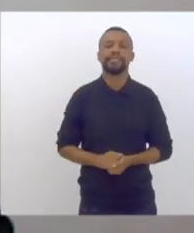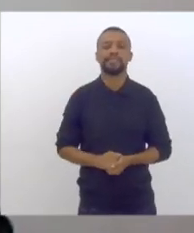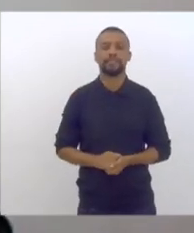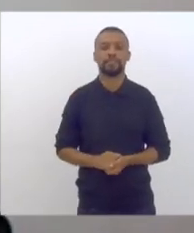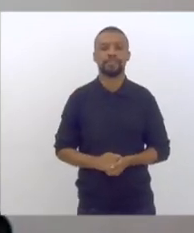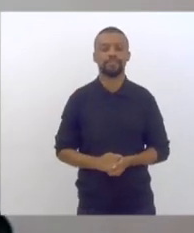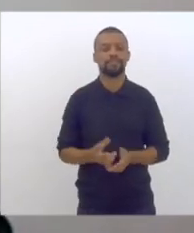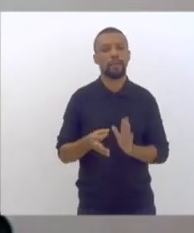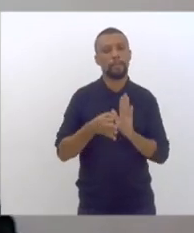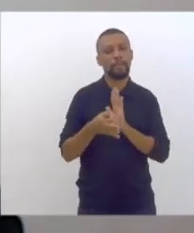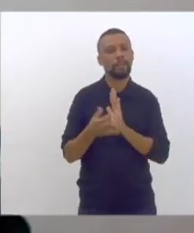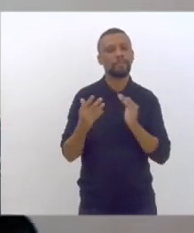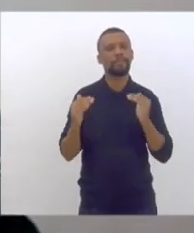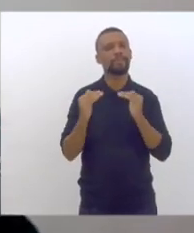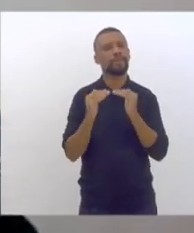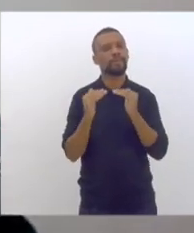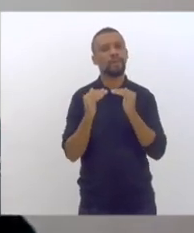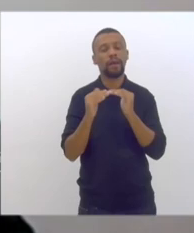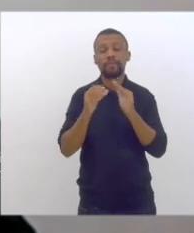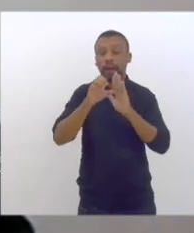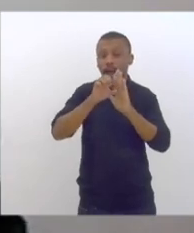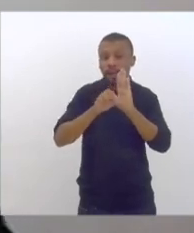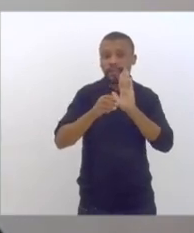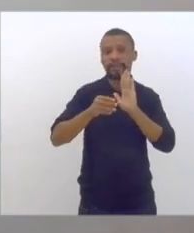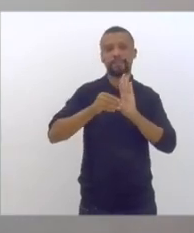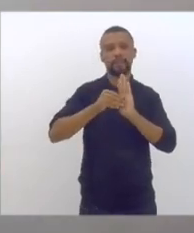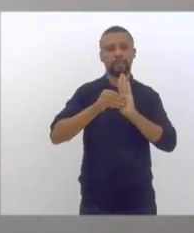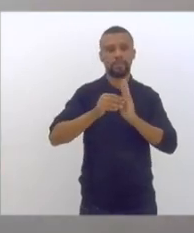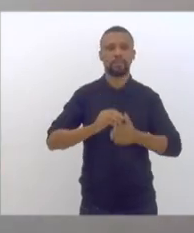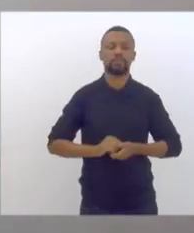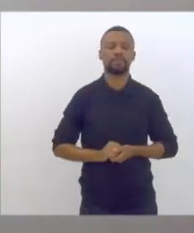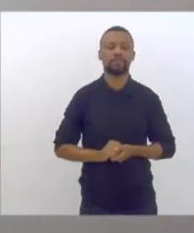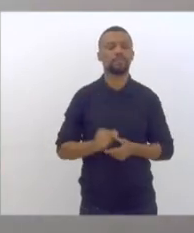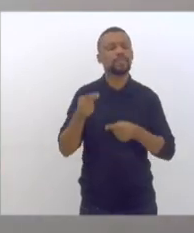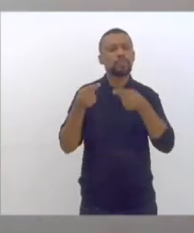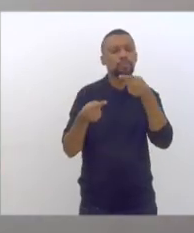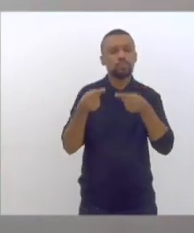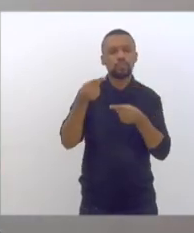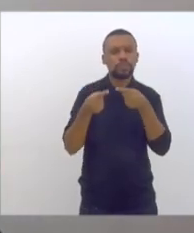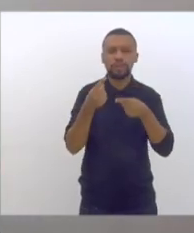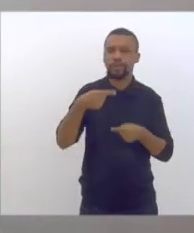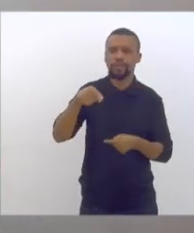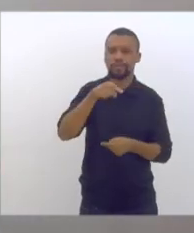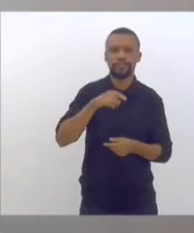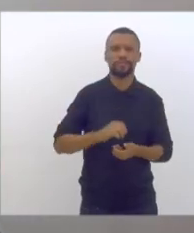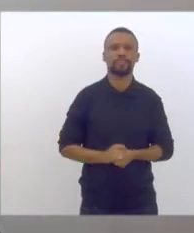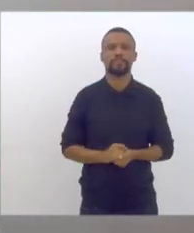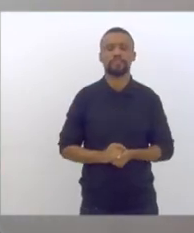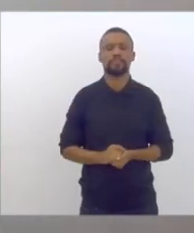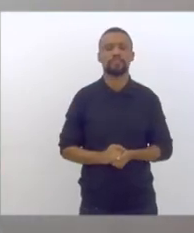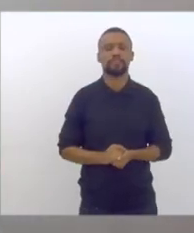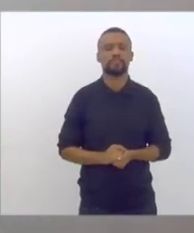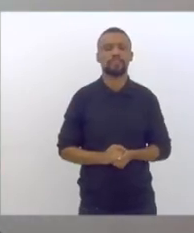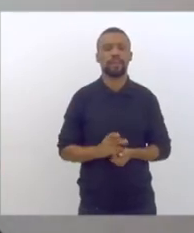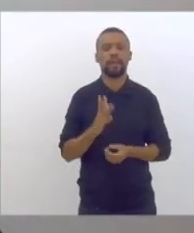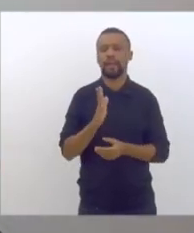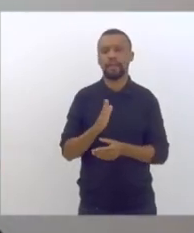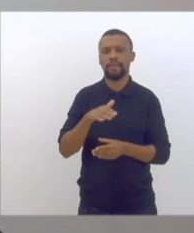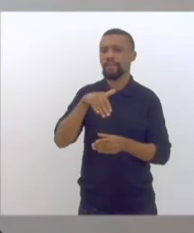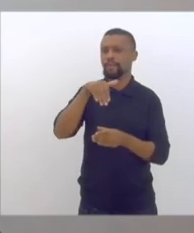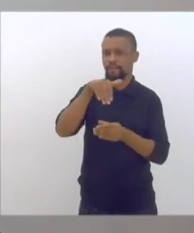parecer favorável às emendas e e em discussão e em